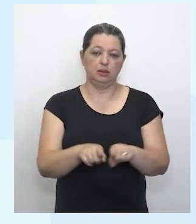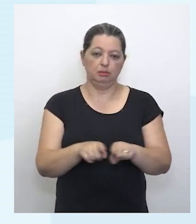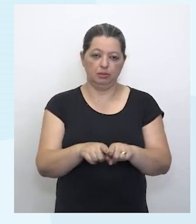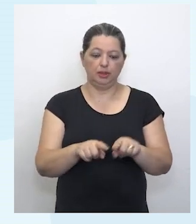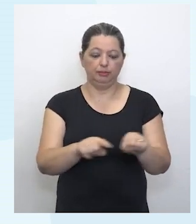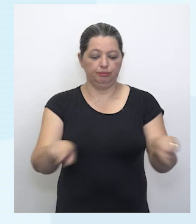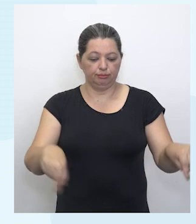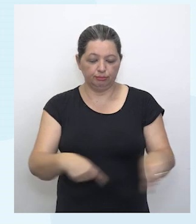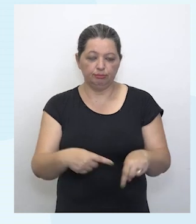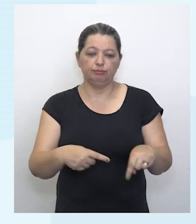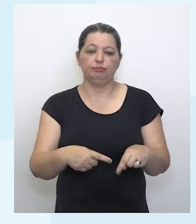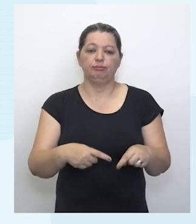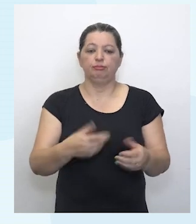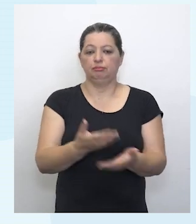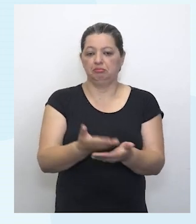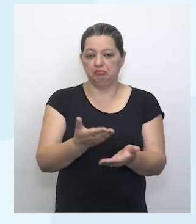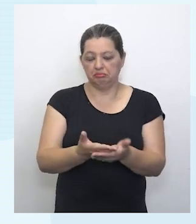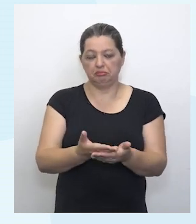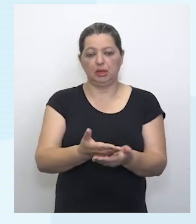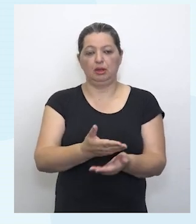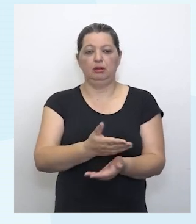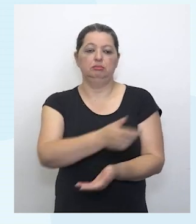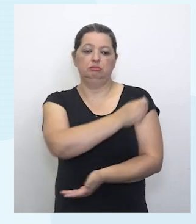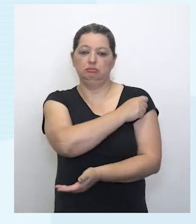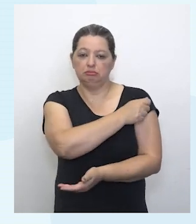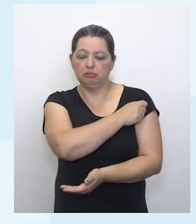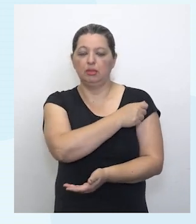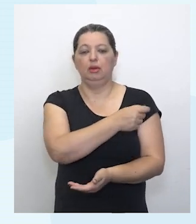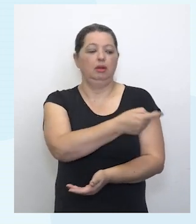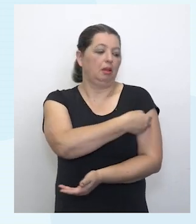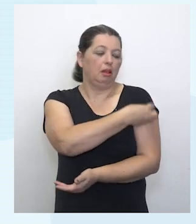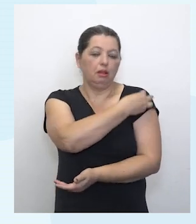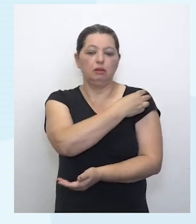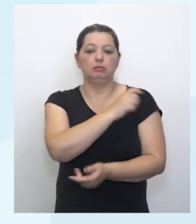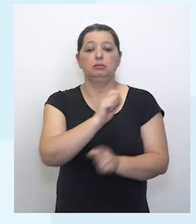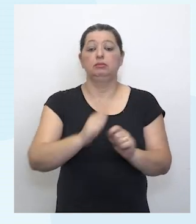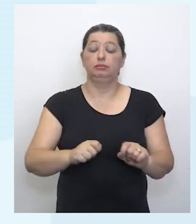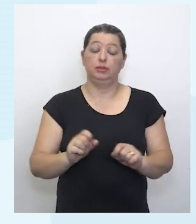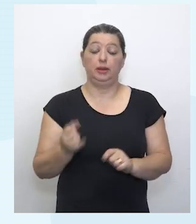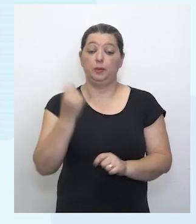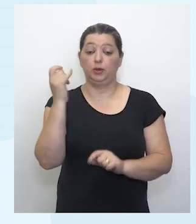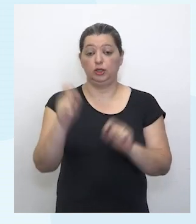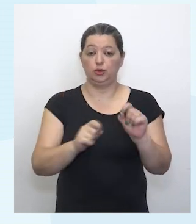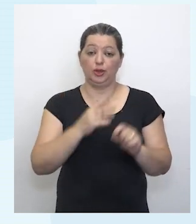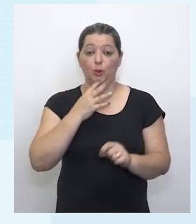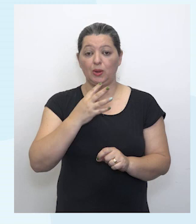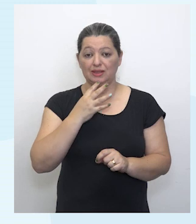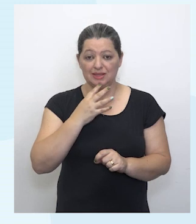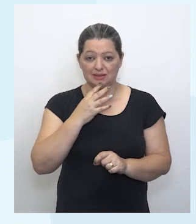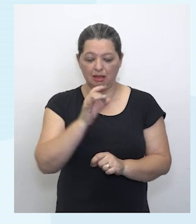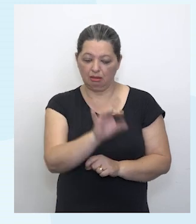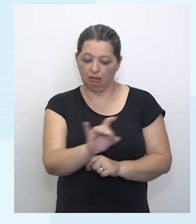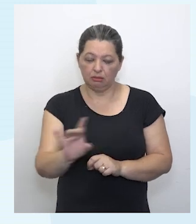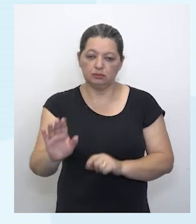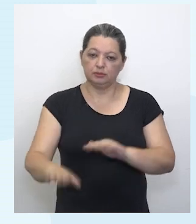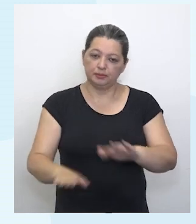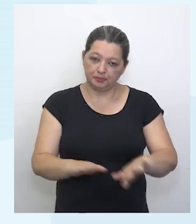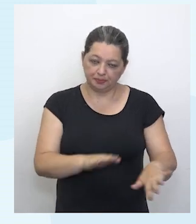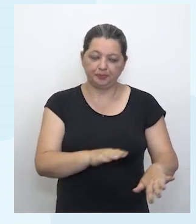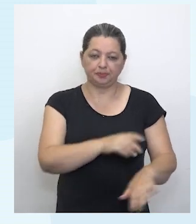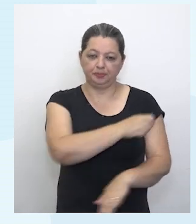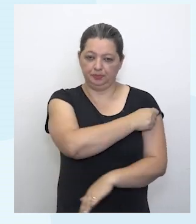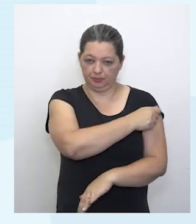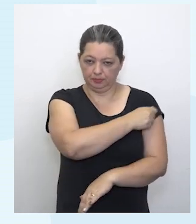ano série, né, é preciso ele conhecer os estudantes. O professor deve realizar